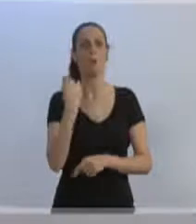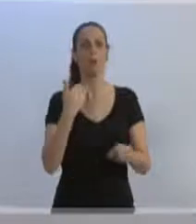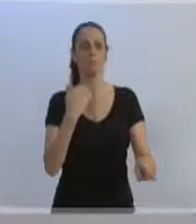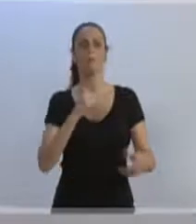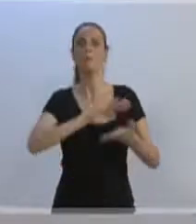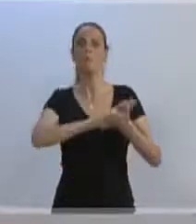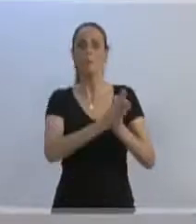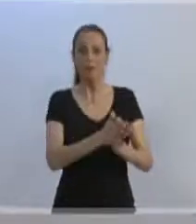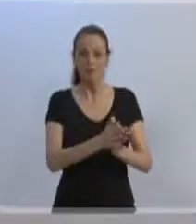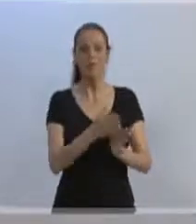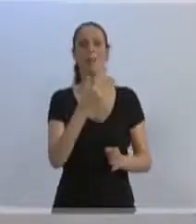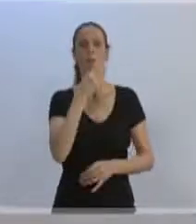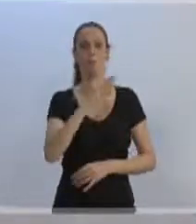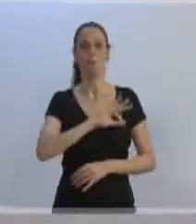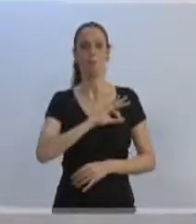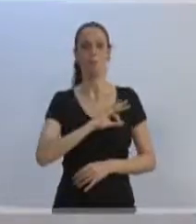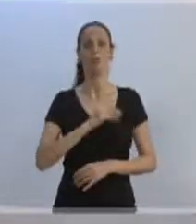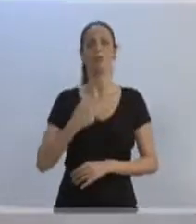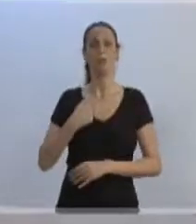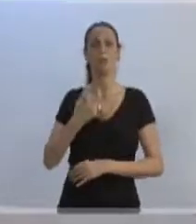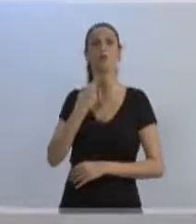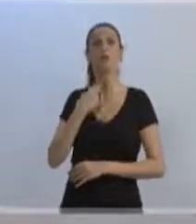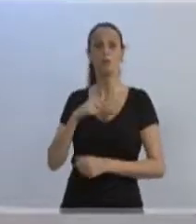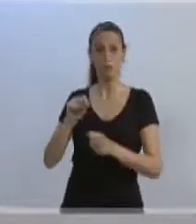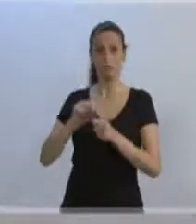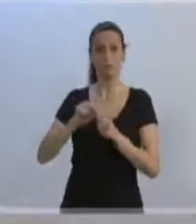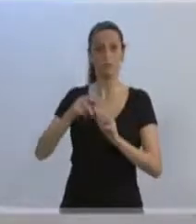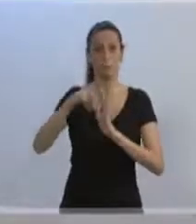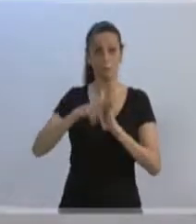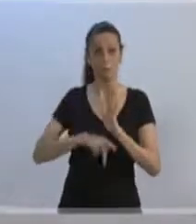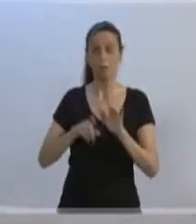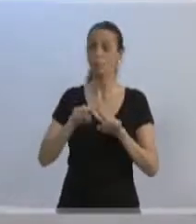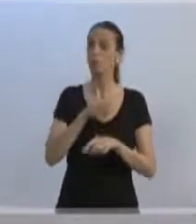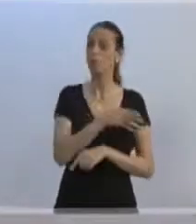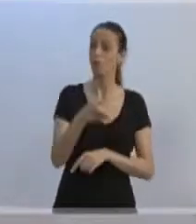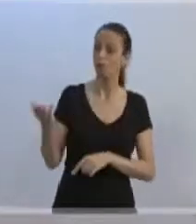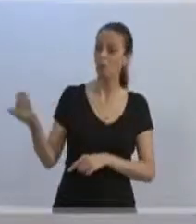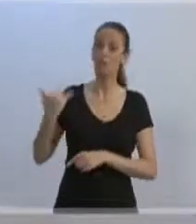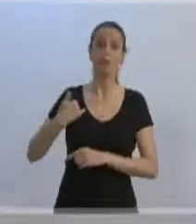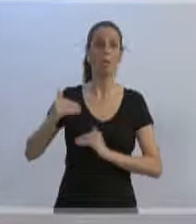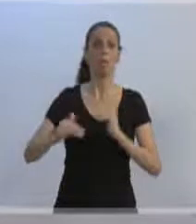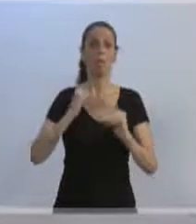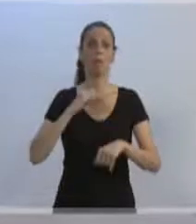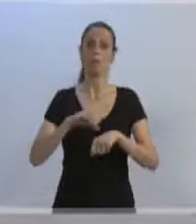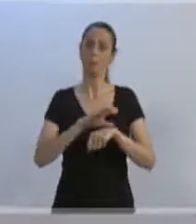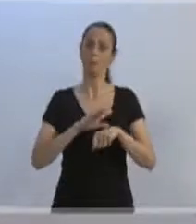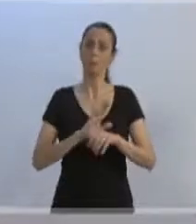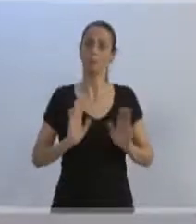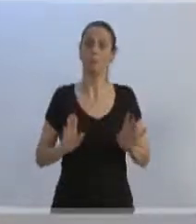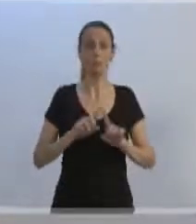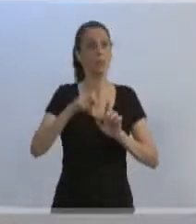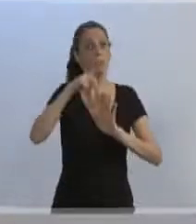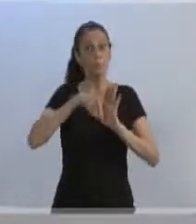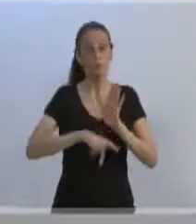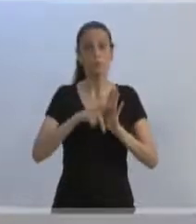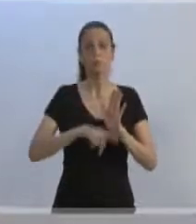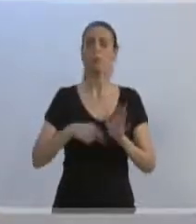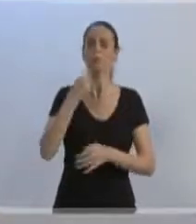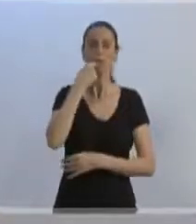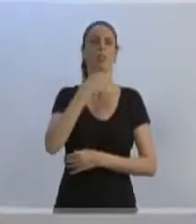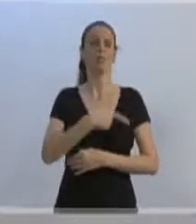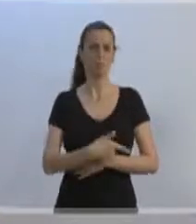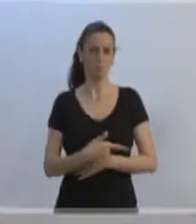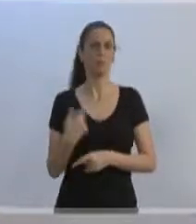um projeto de lei nessa casa que eles dizem que é inconstitucional todo mundo diz que é incondicional projeto de lei quer fazer nossa casa mas engraçado